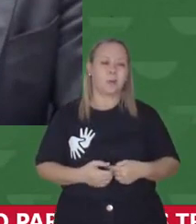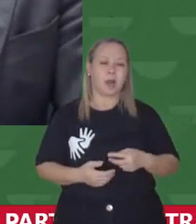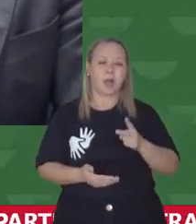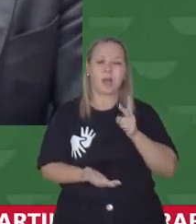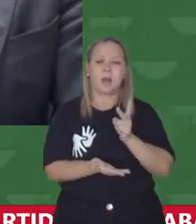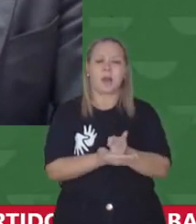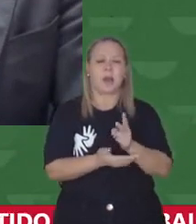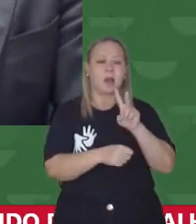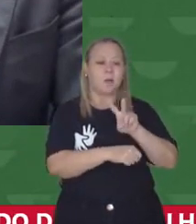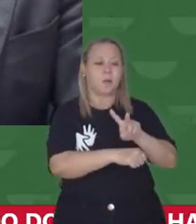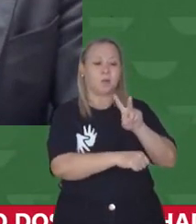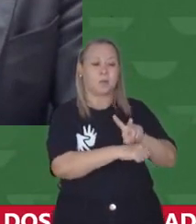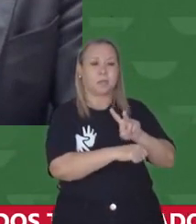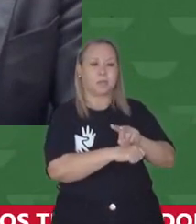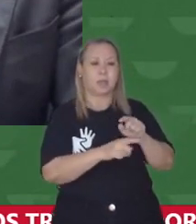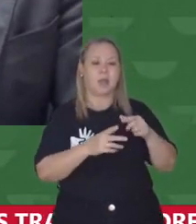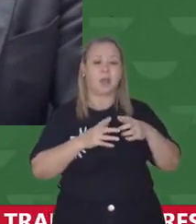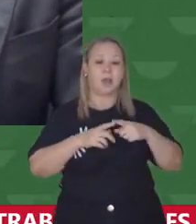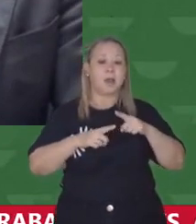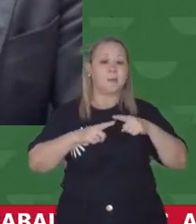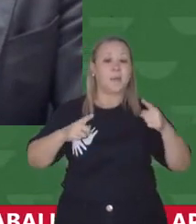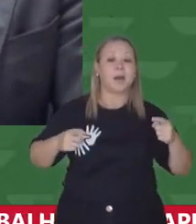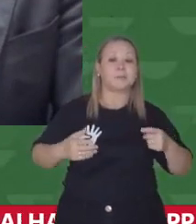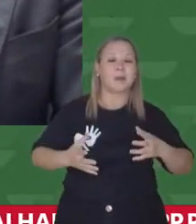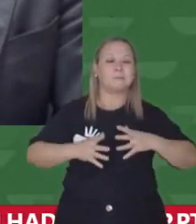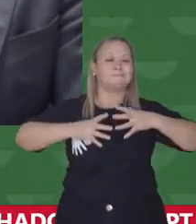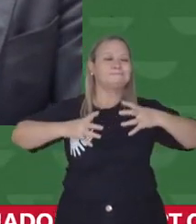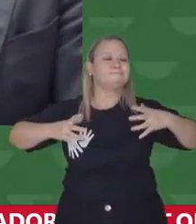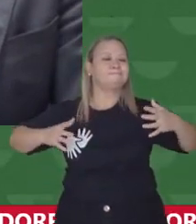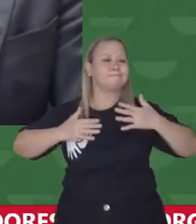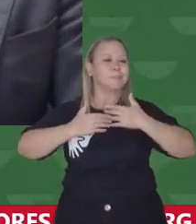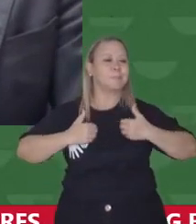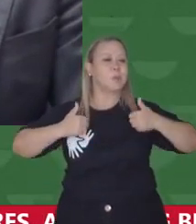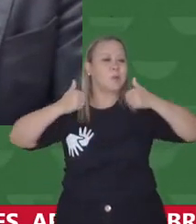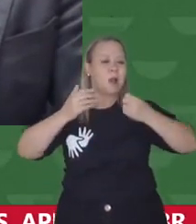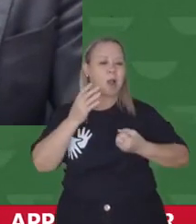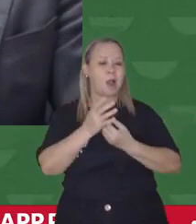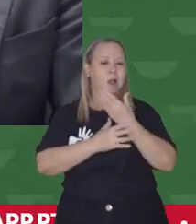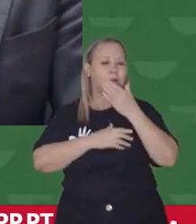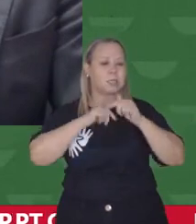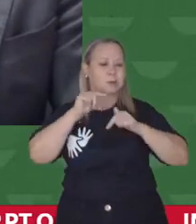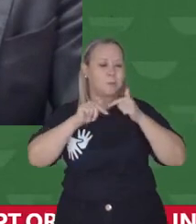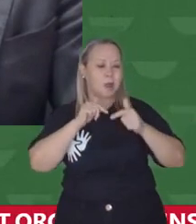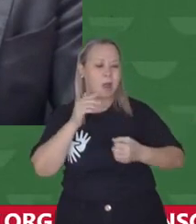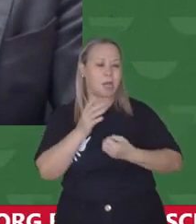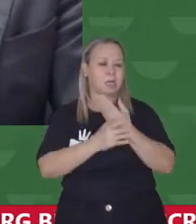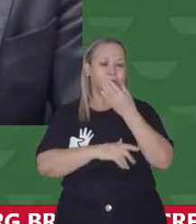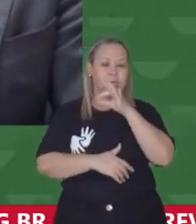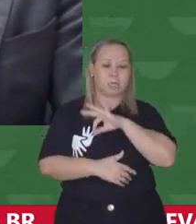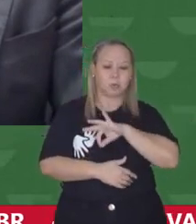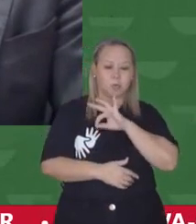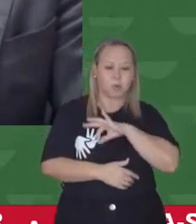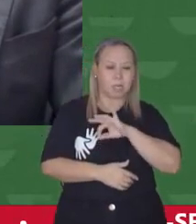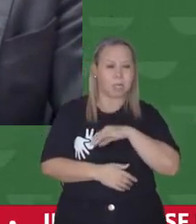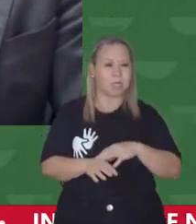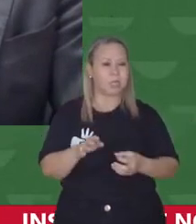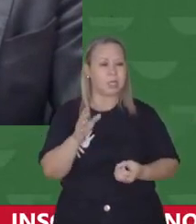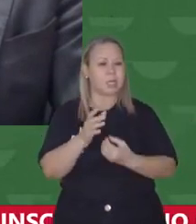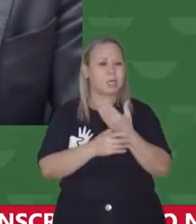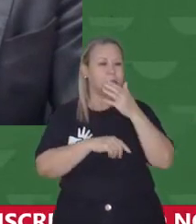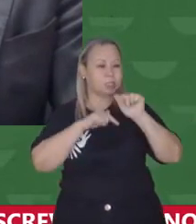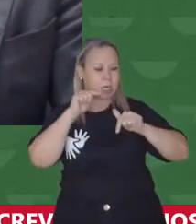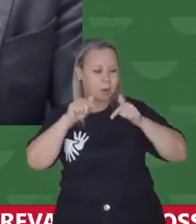preservar, mas para progredir. Quer dizer, gerando empregos, gerando renda, gerando